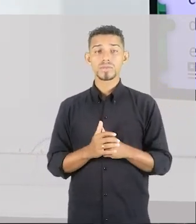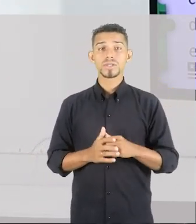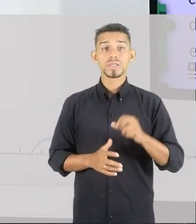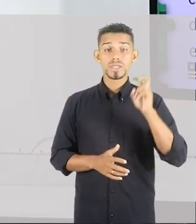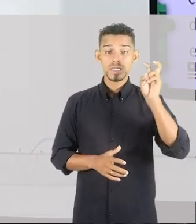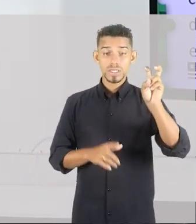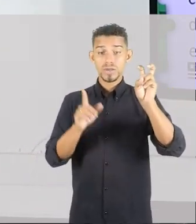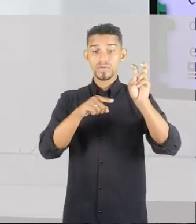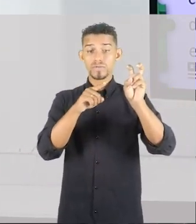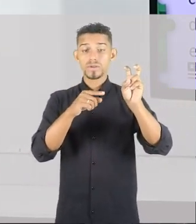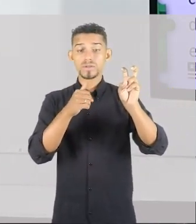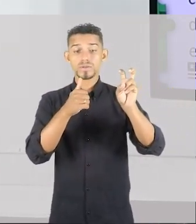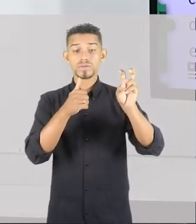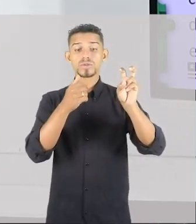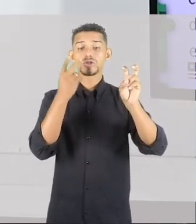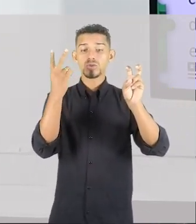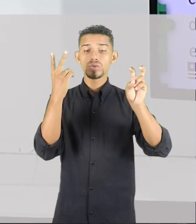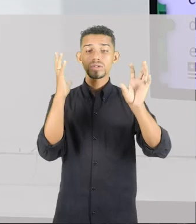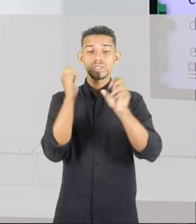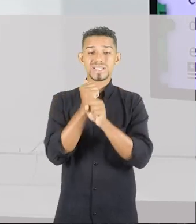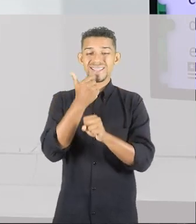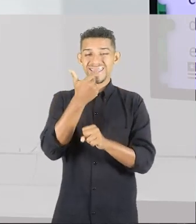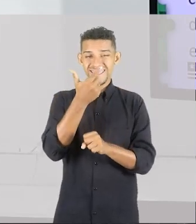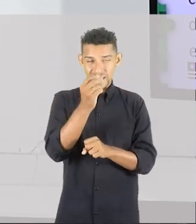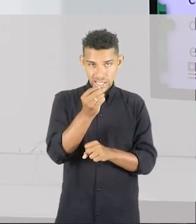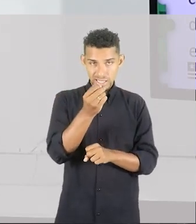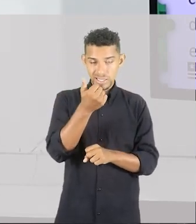10. Vezes 2, 20.